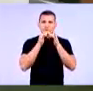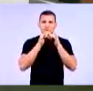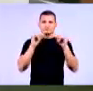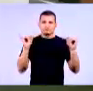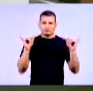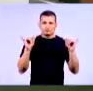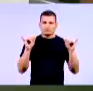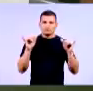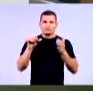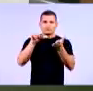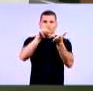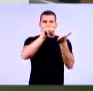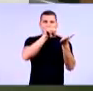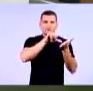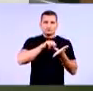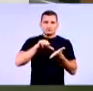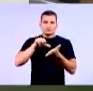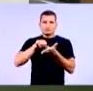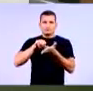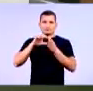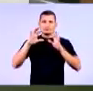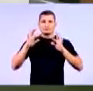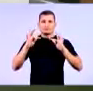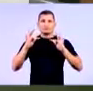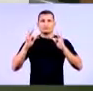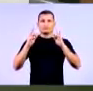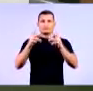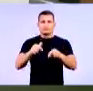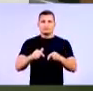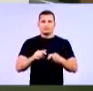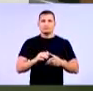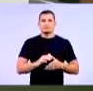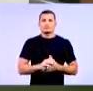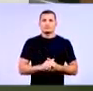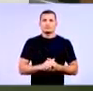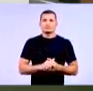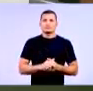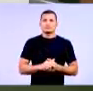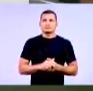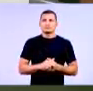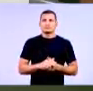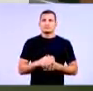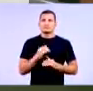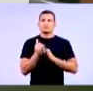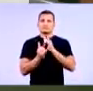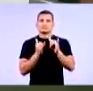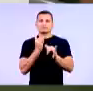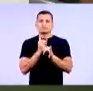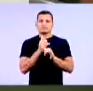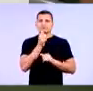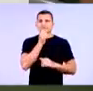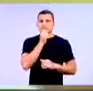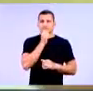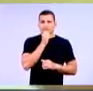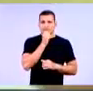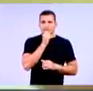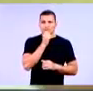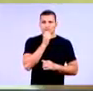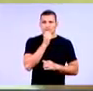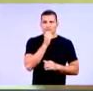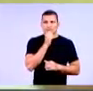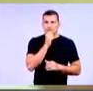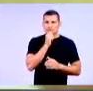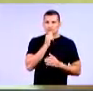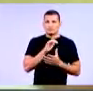de todos os polos, que nós estamos sem internet e aí o pessoal não